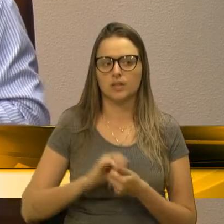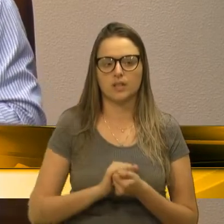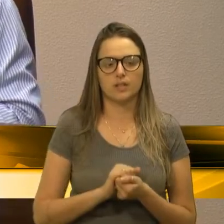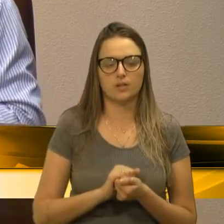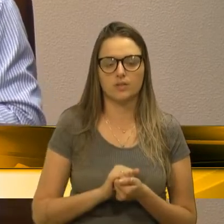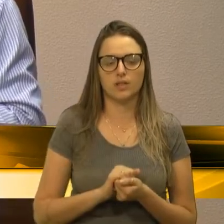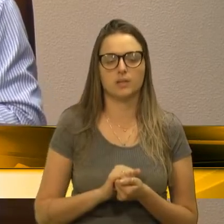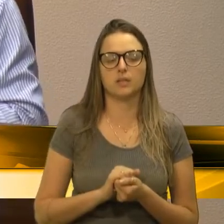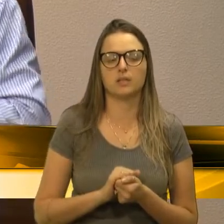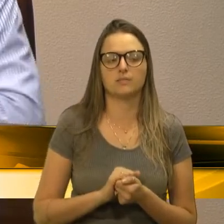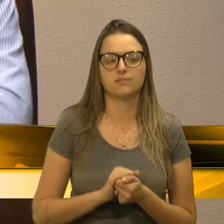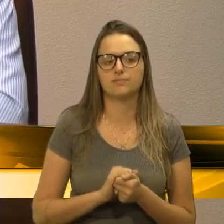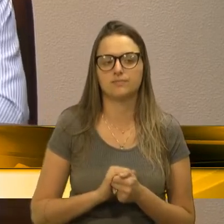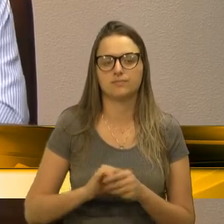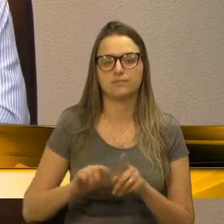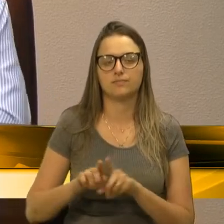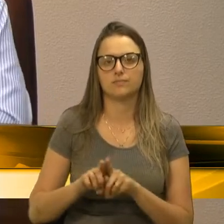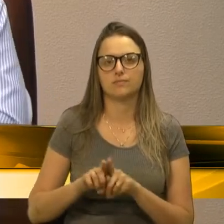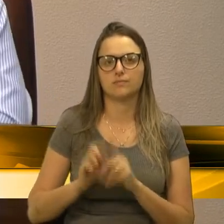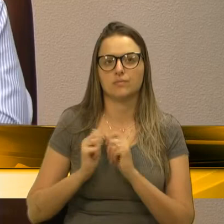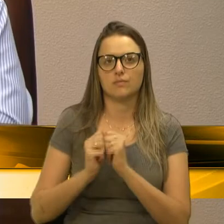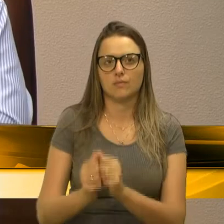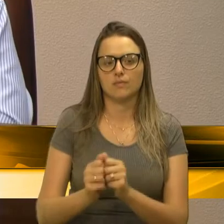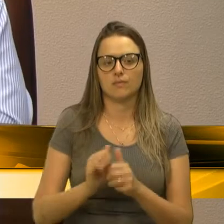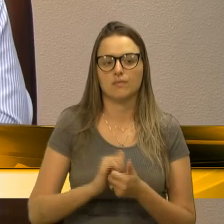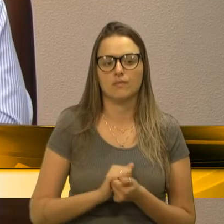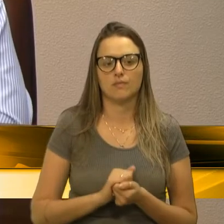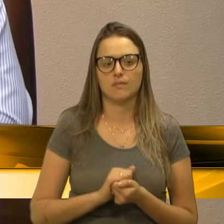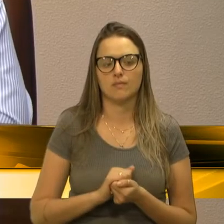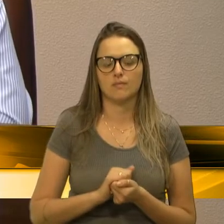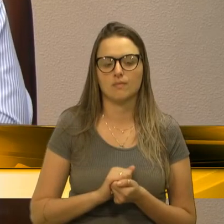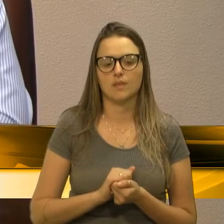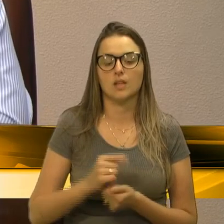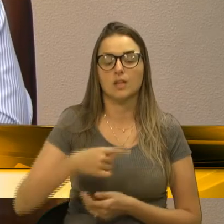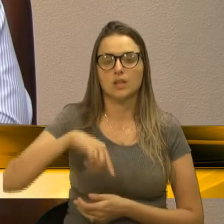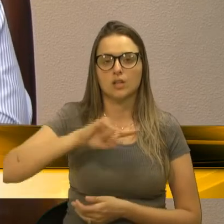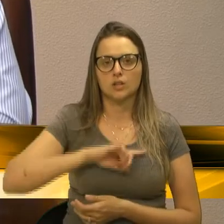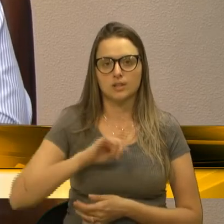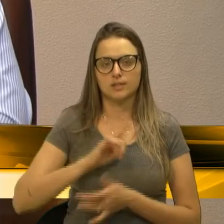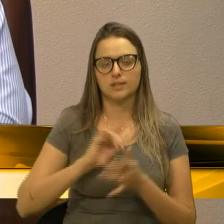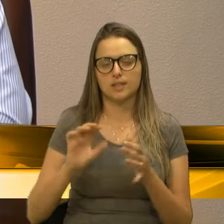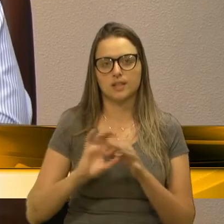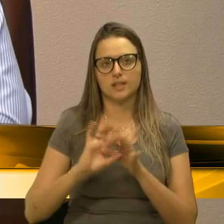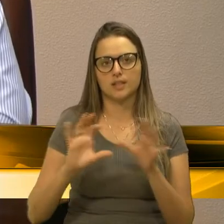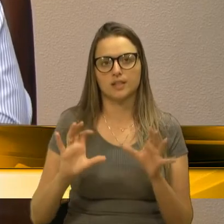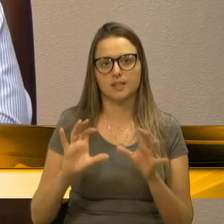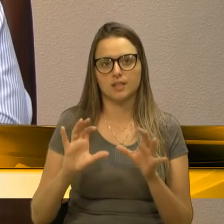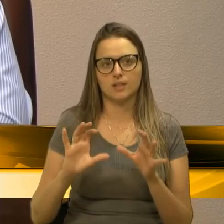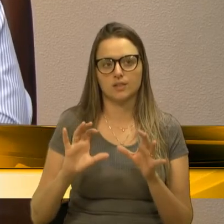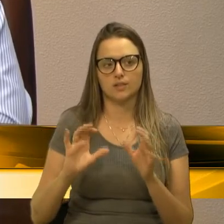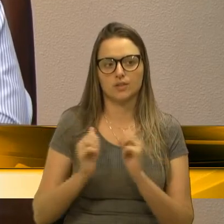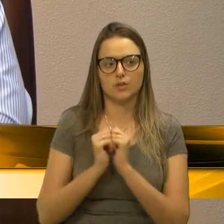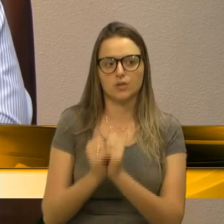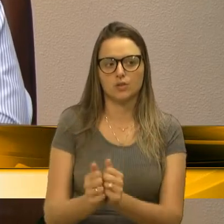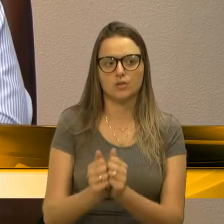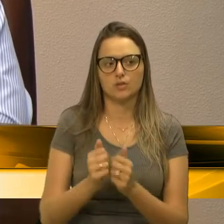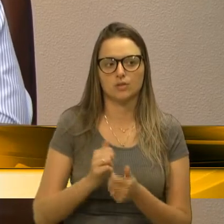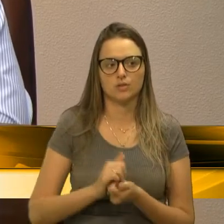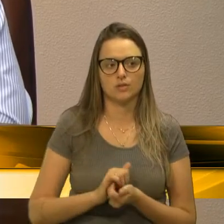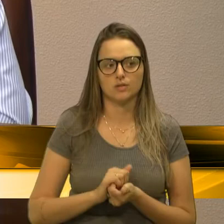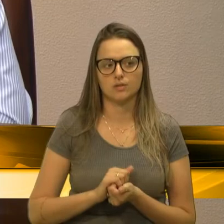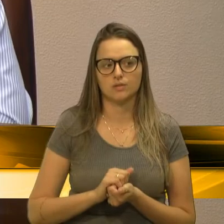A Prefeitura não é obrigada a forçar que eles deliberem. A gente coloca à disposição como ocorreu, a gente solicitou pauta, que fosse incluída